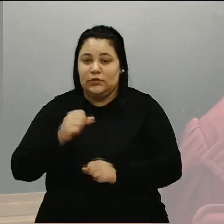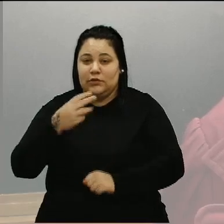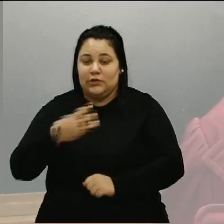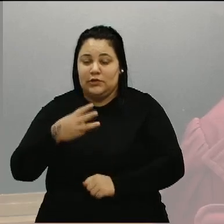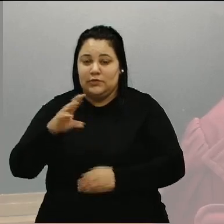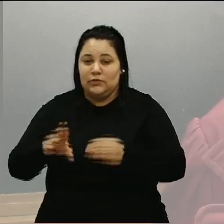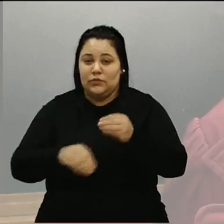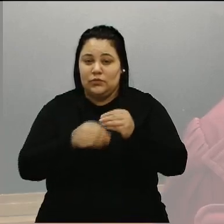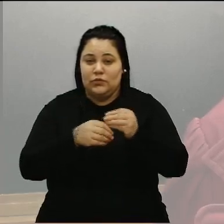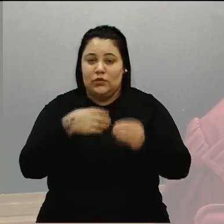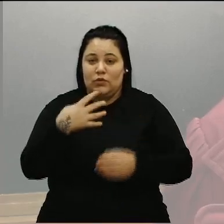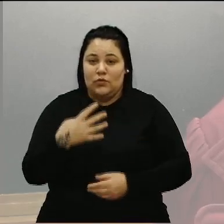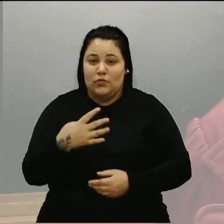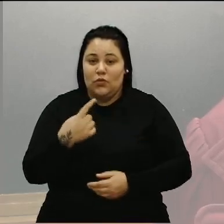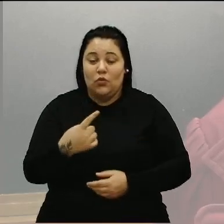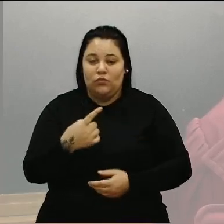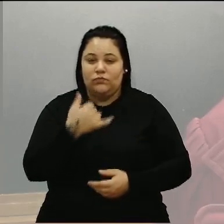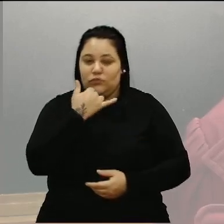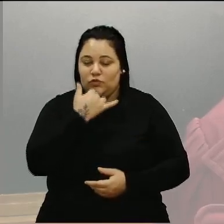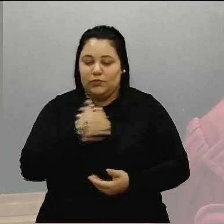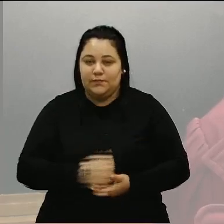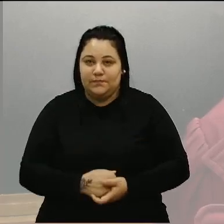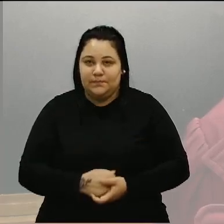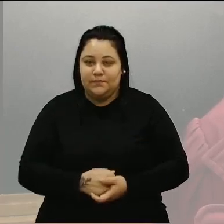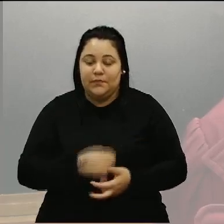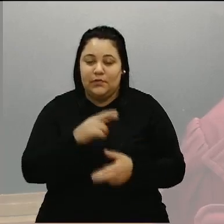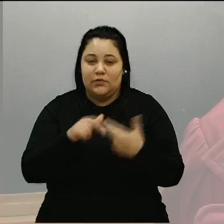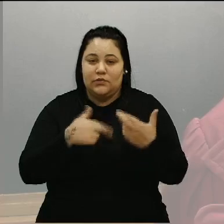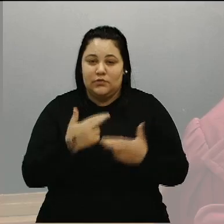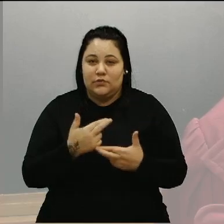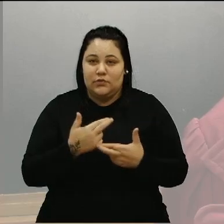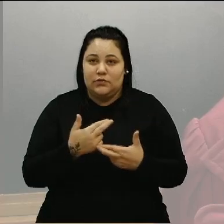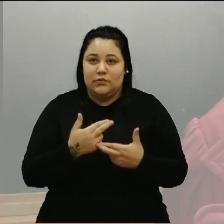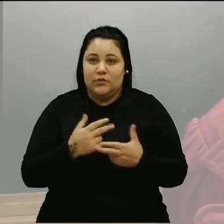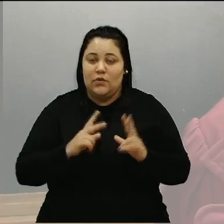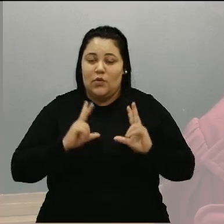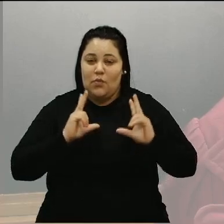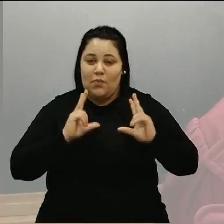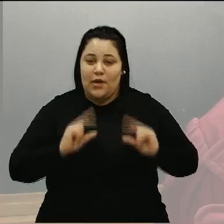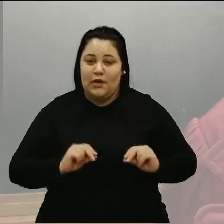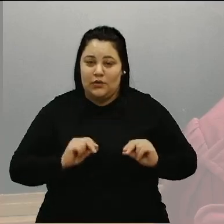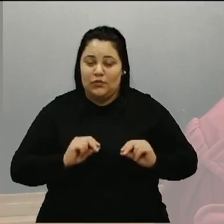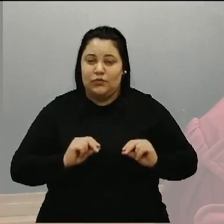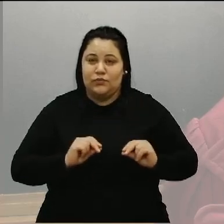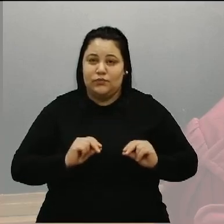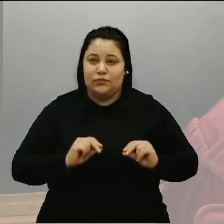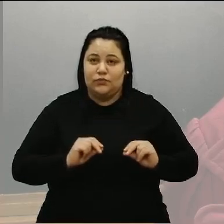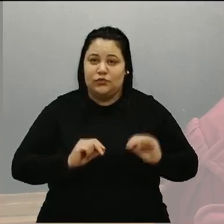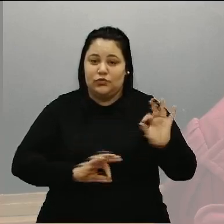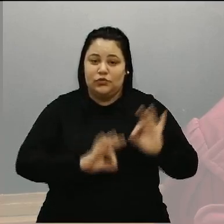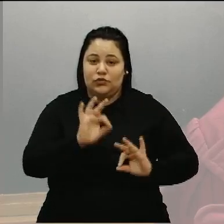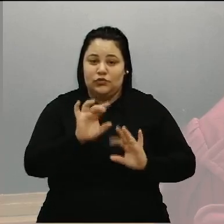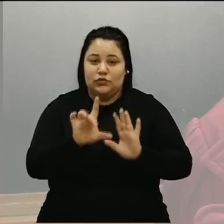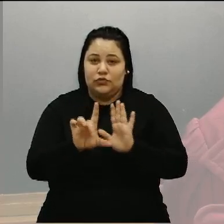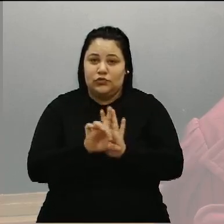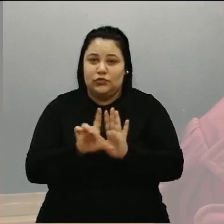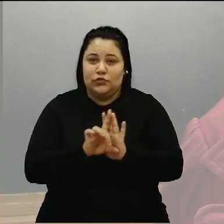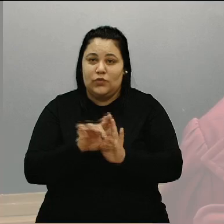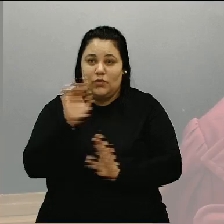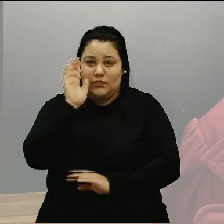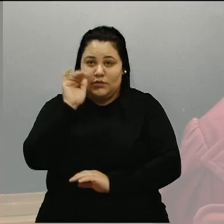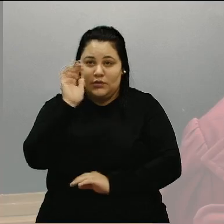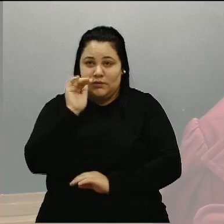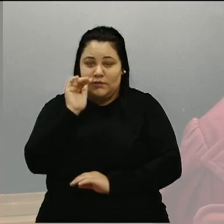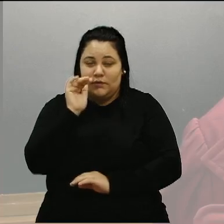3 e aditiva 1. Em relação ao mérito do referido projeto de lei, constata-se que